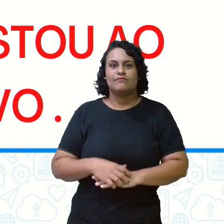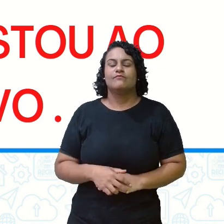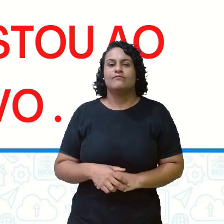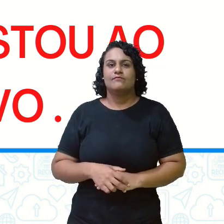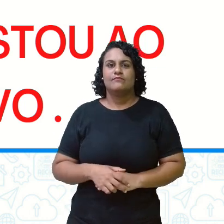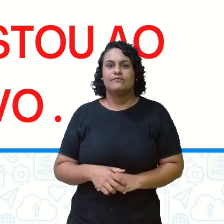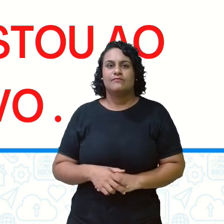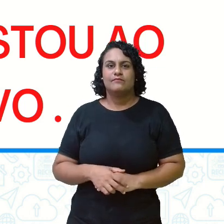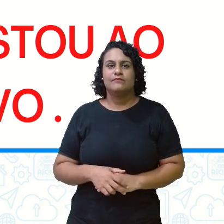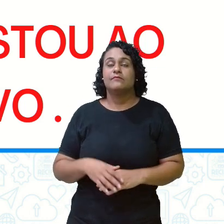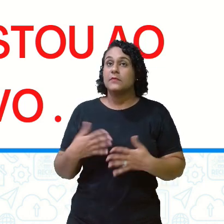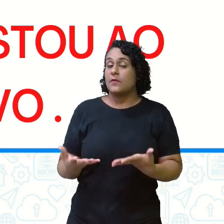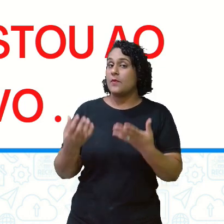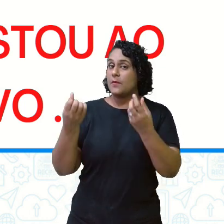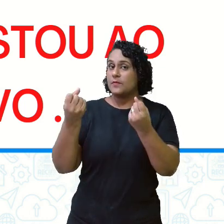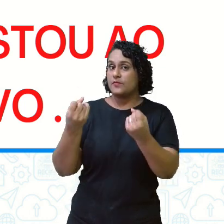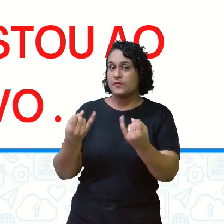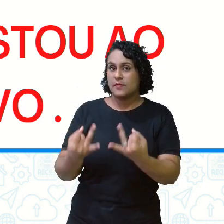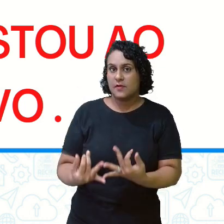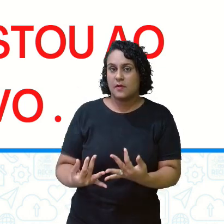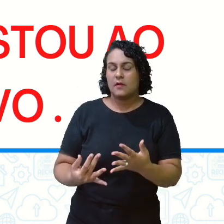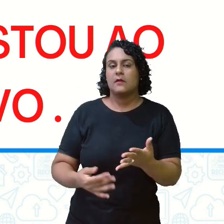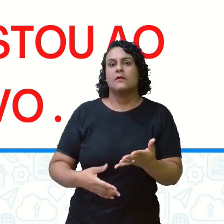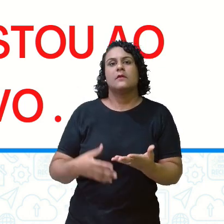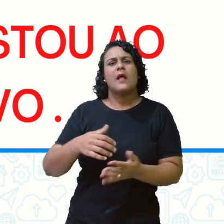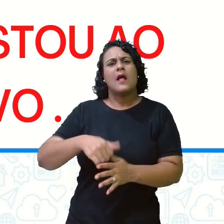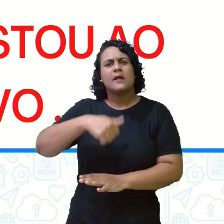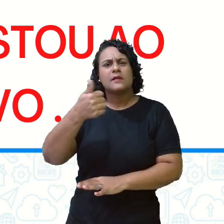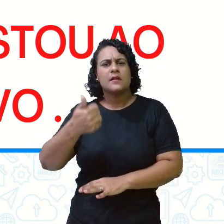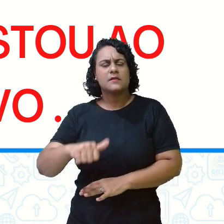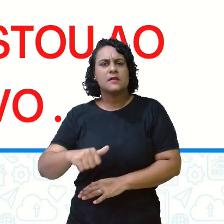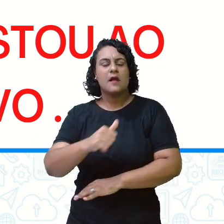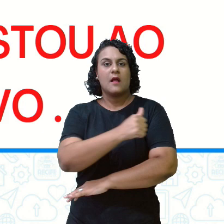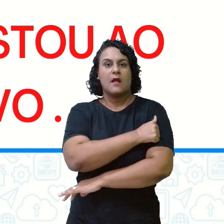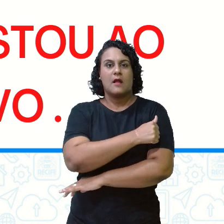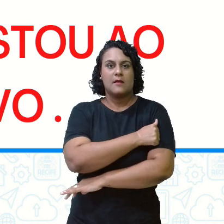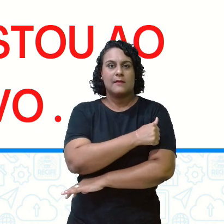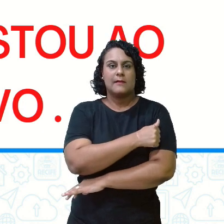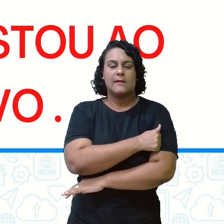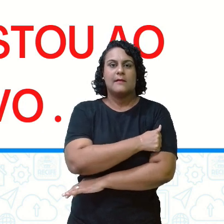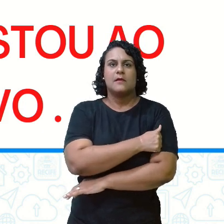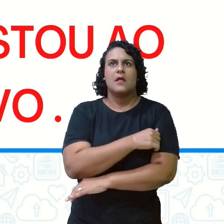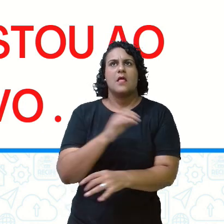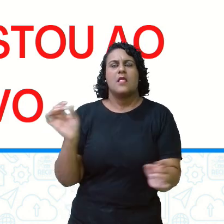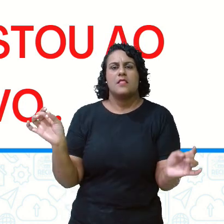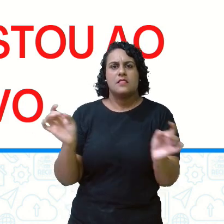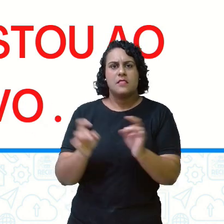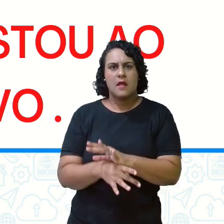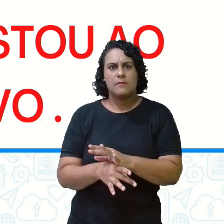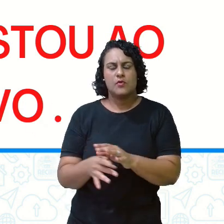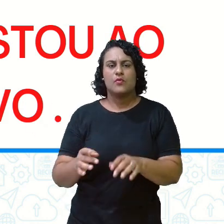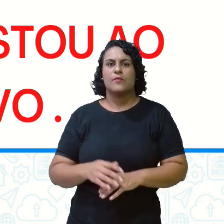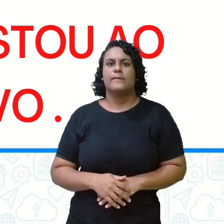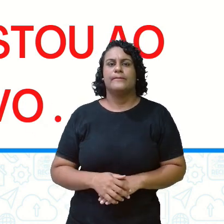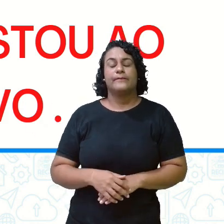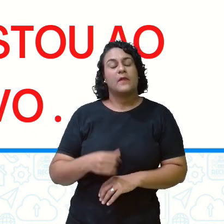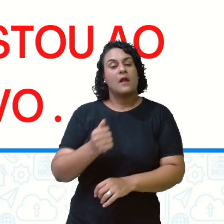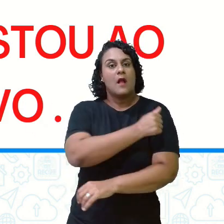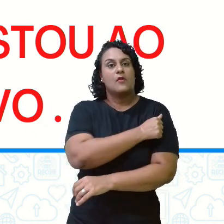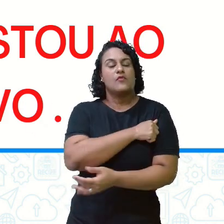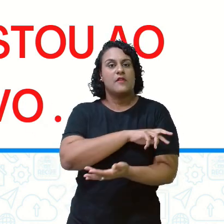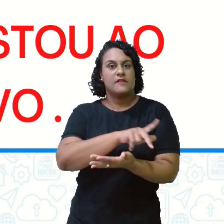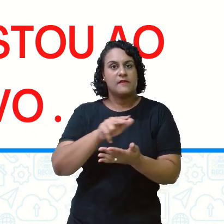Como eu disse para vocês, né, vamos analisar aí, ó. A aluna terminou, as